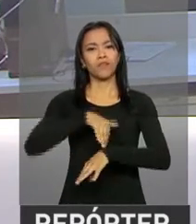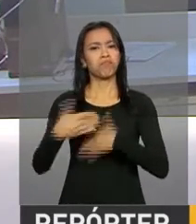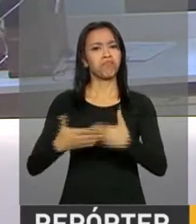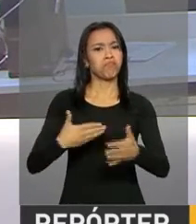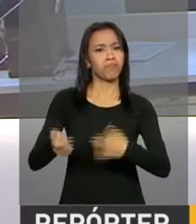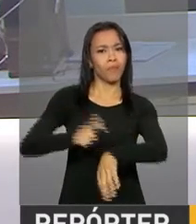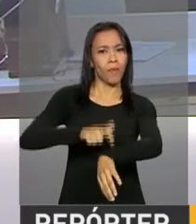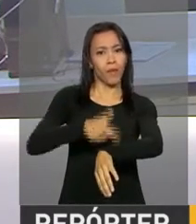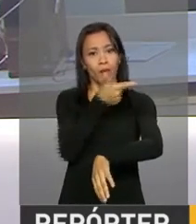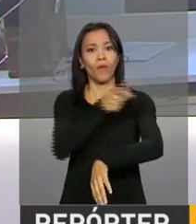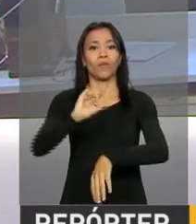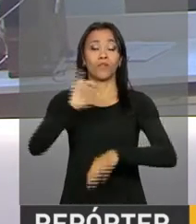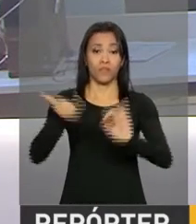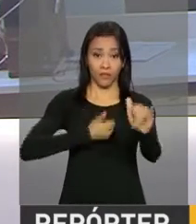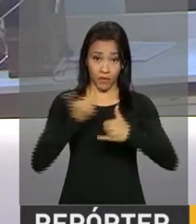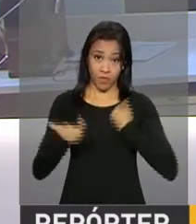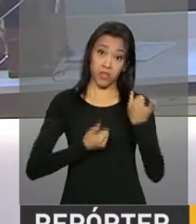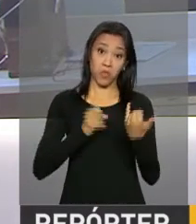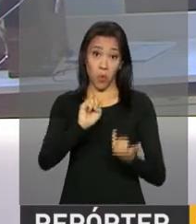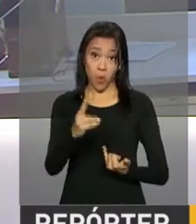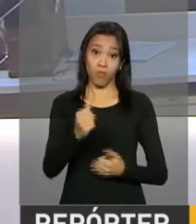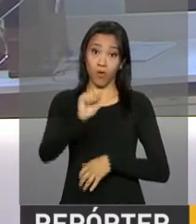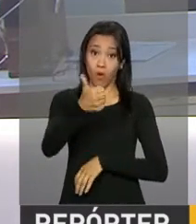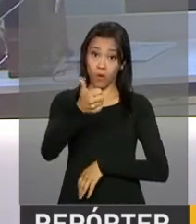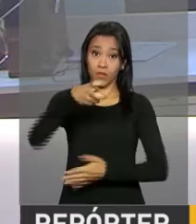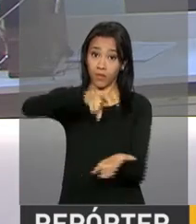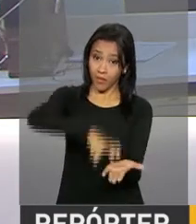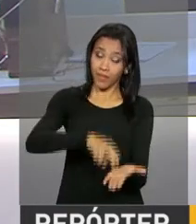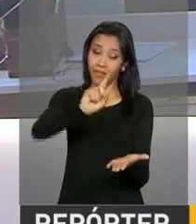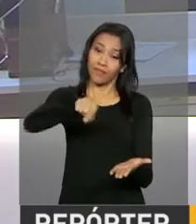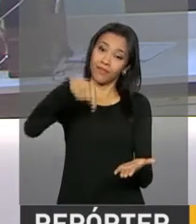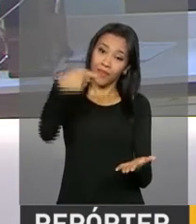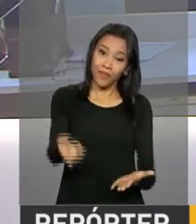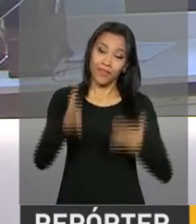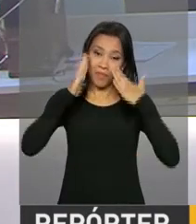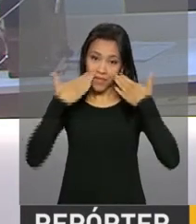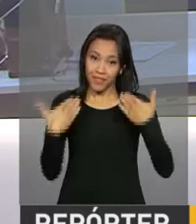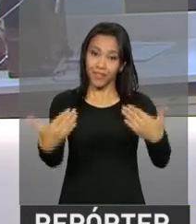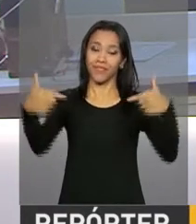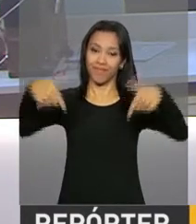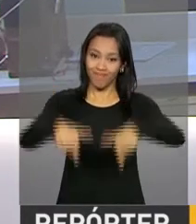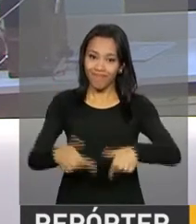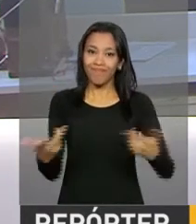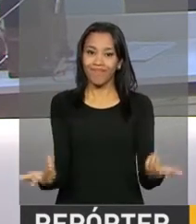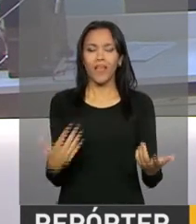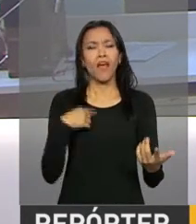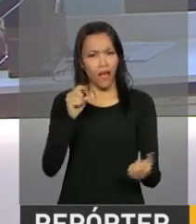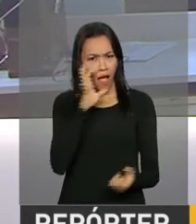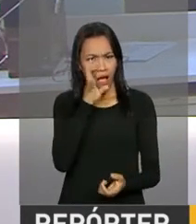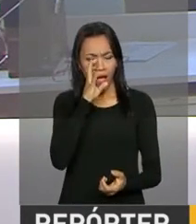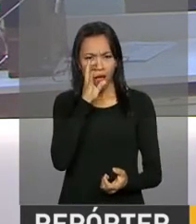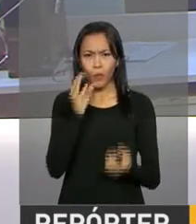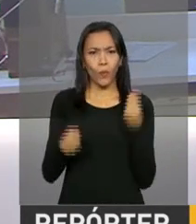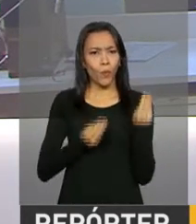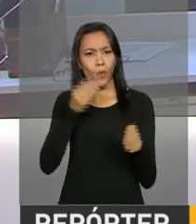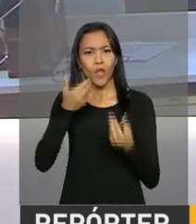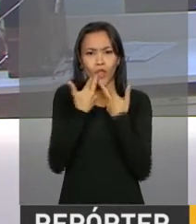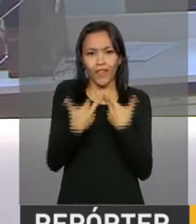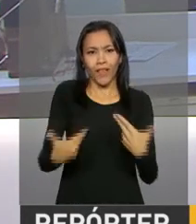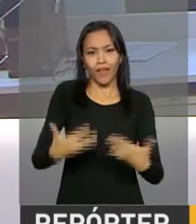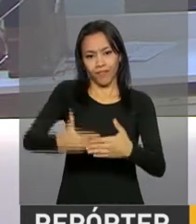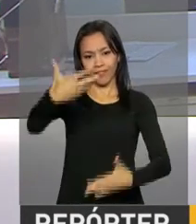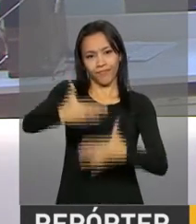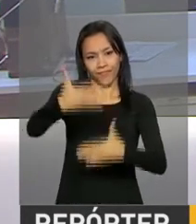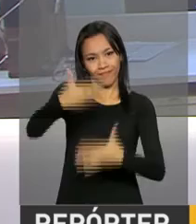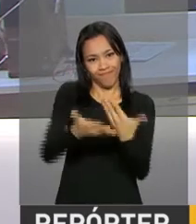momento com outras informações ou às 11 da manhã a próxima edição do repórter nbr acompanhe também as novidades em nossas